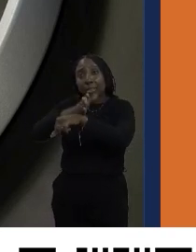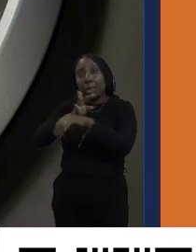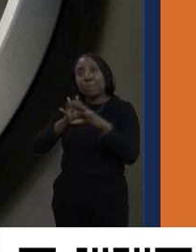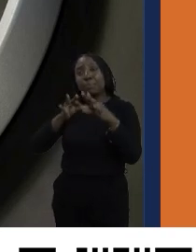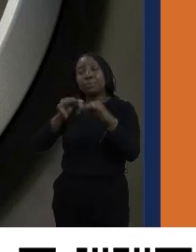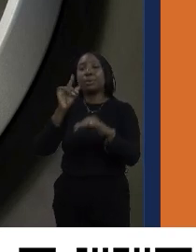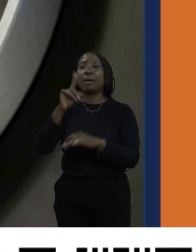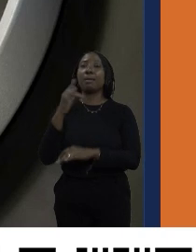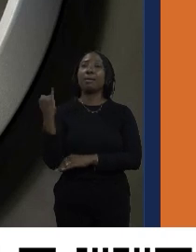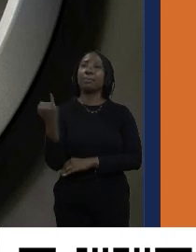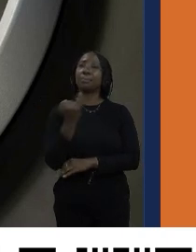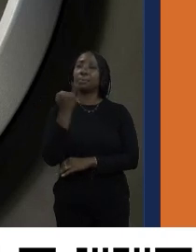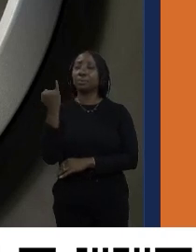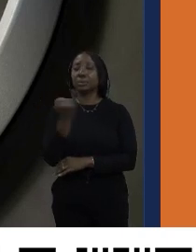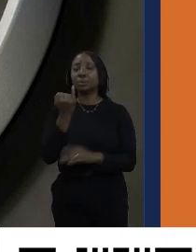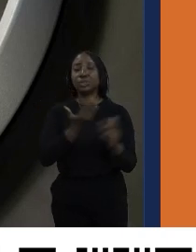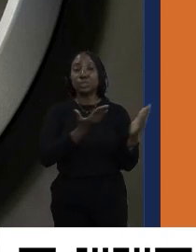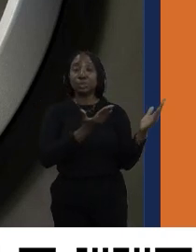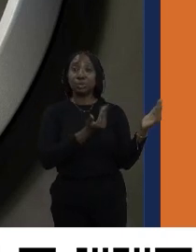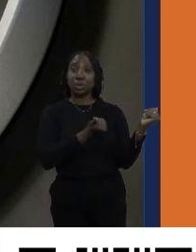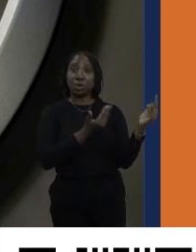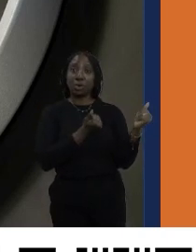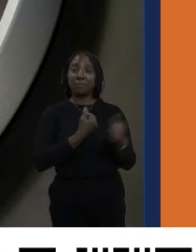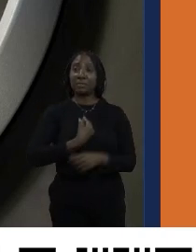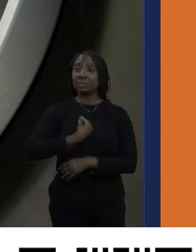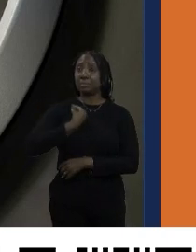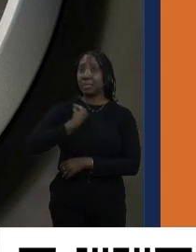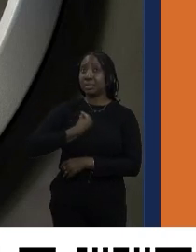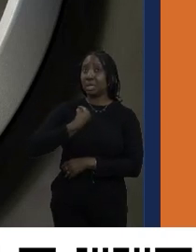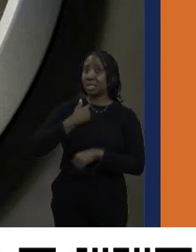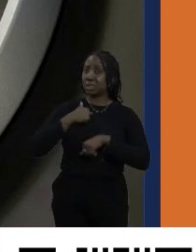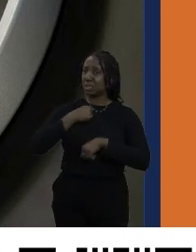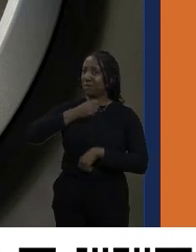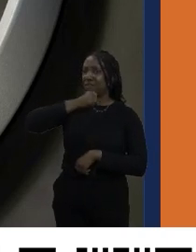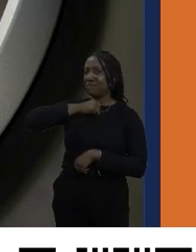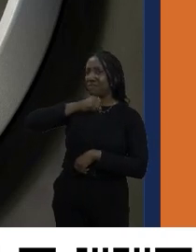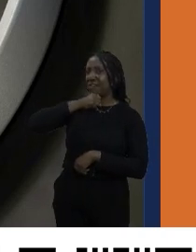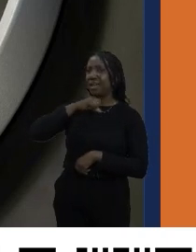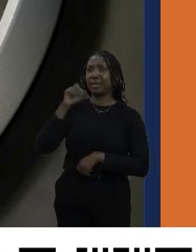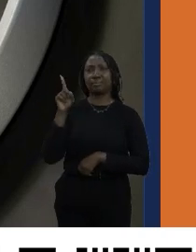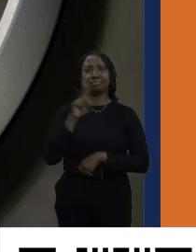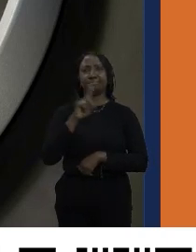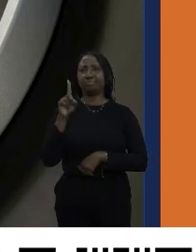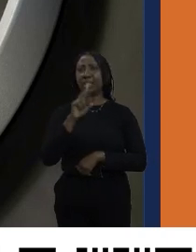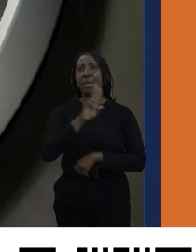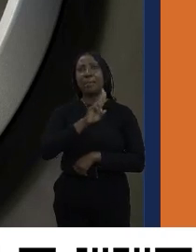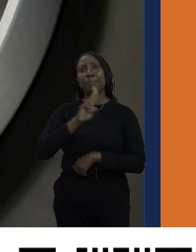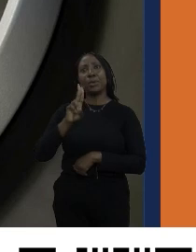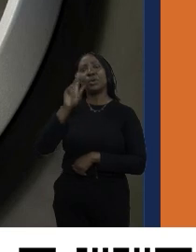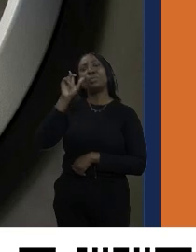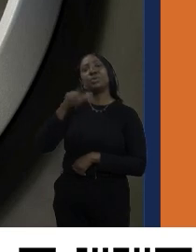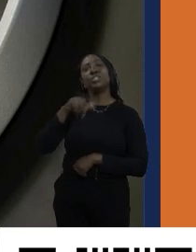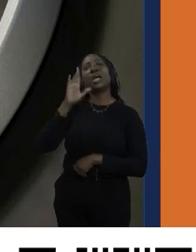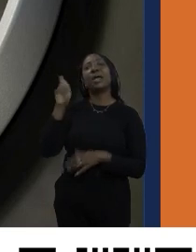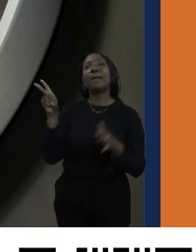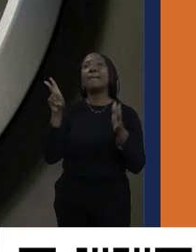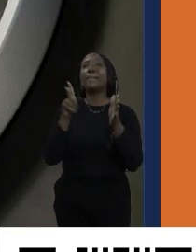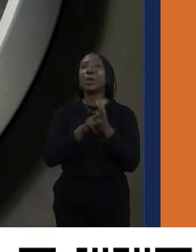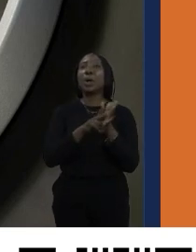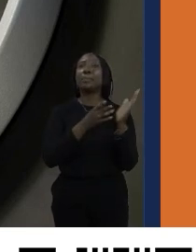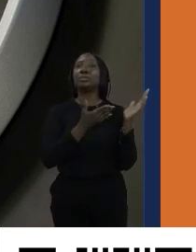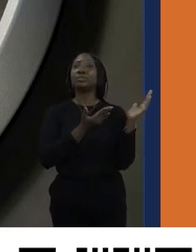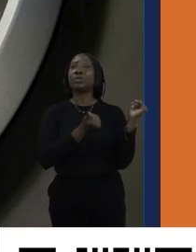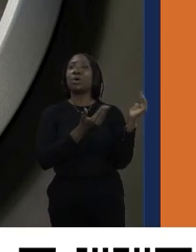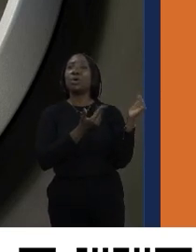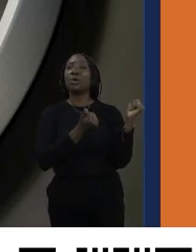Tem muitos jovens aqui, e eu também, não me considero velho não, eu sou eterno jovem, né? Meu nome já é Giovanni italiano por isso. Mas